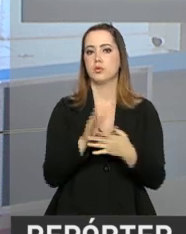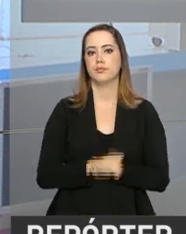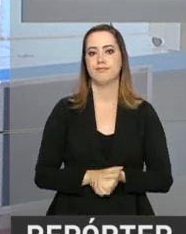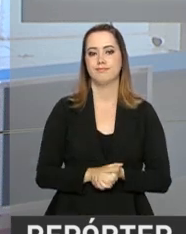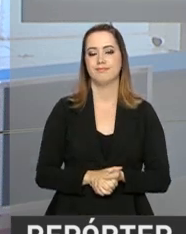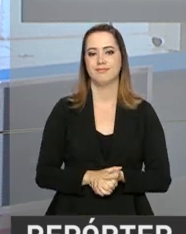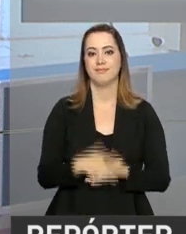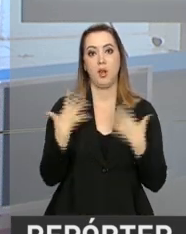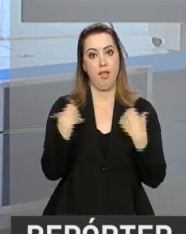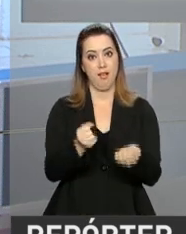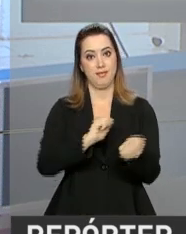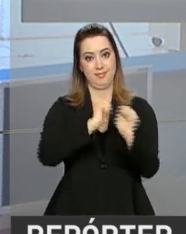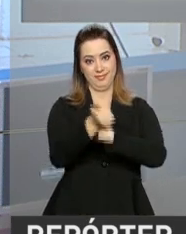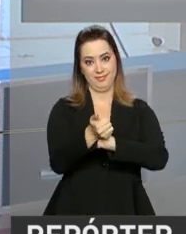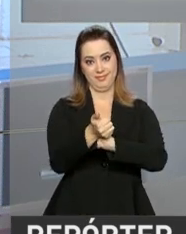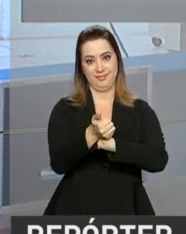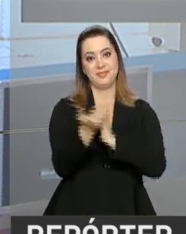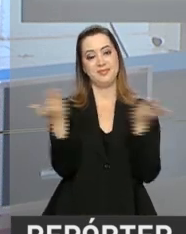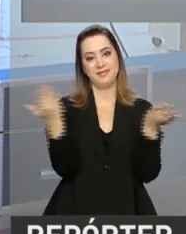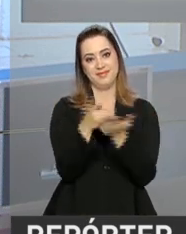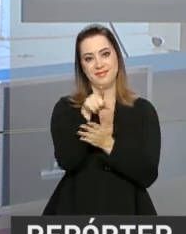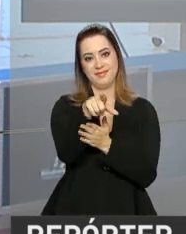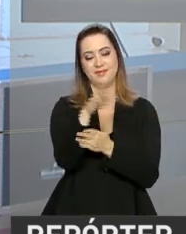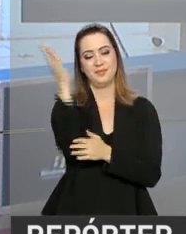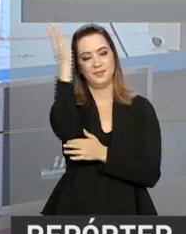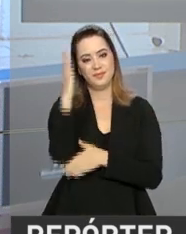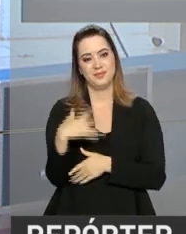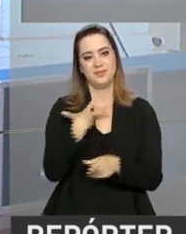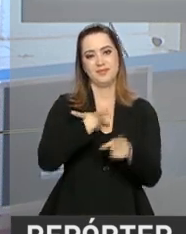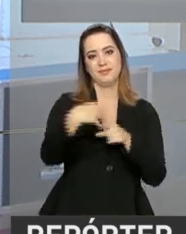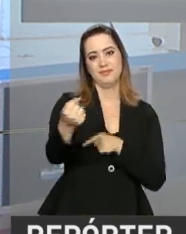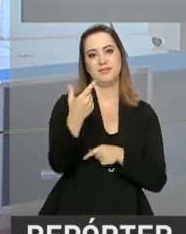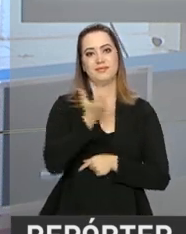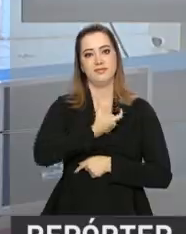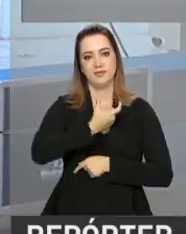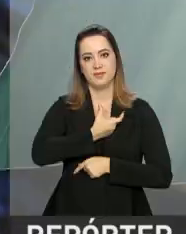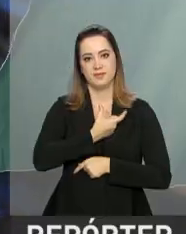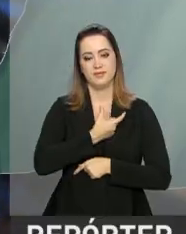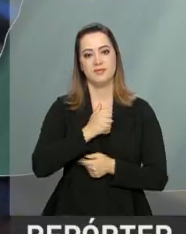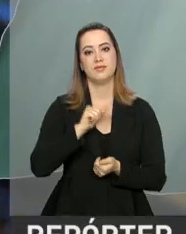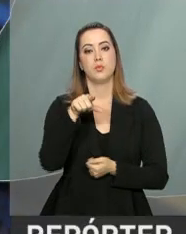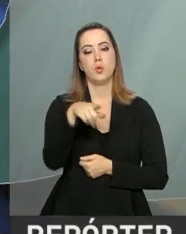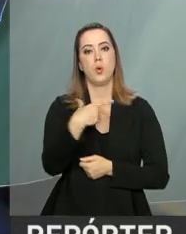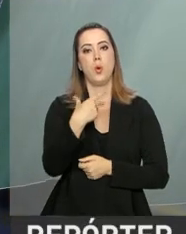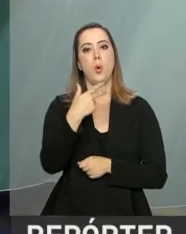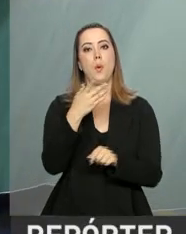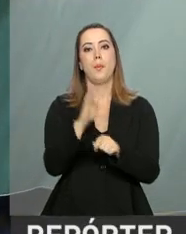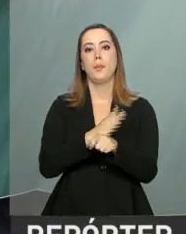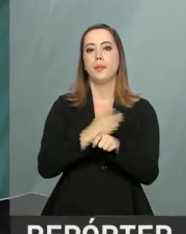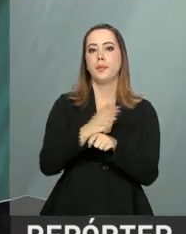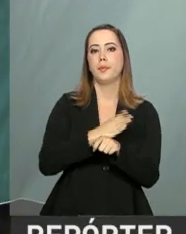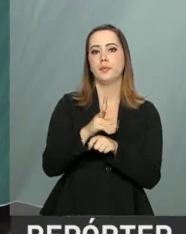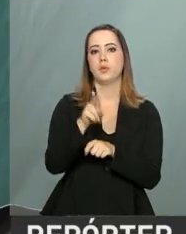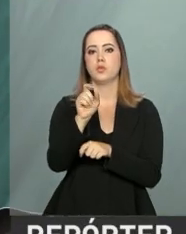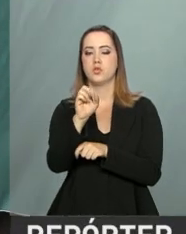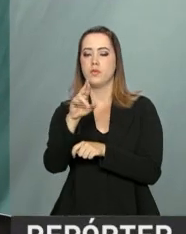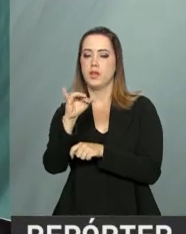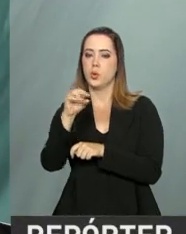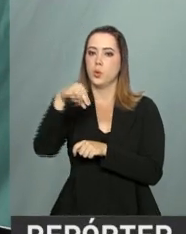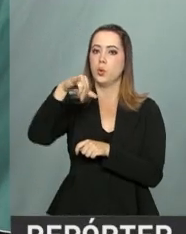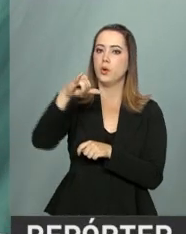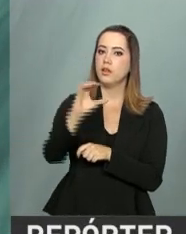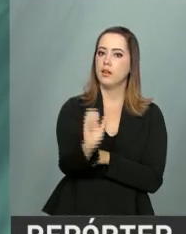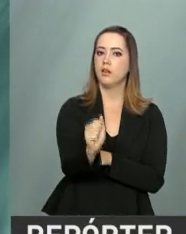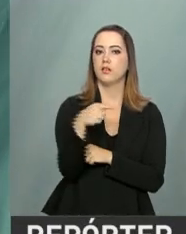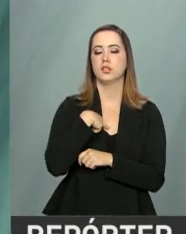Vamos falar de esporte agora? O Brasil conquistou hoje mais uma medalha nas Paralimpíadas. Foi o bronze com Verônica Hipólito nos 400